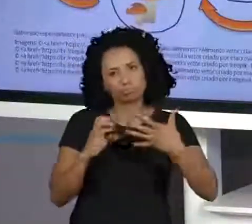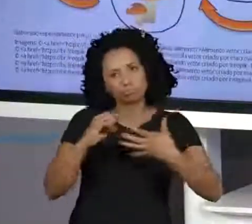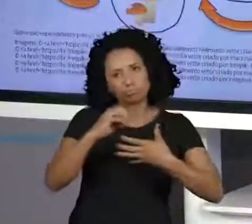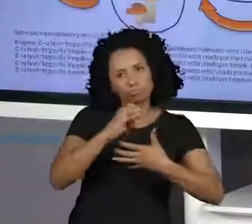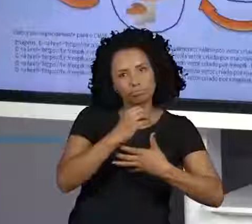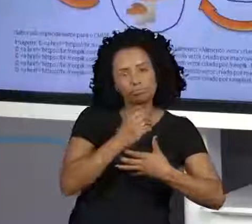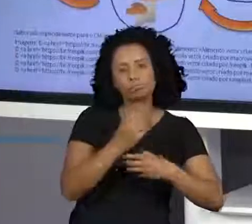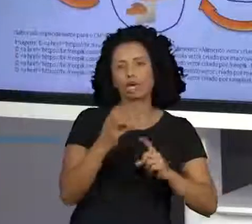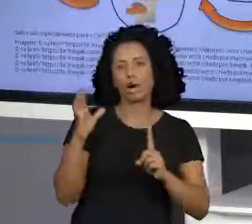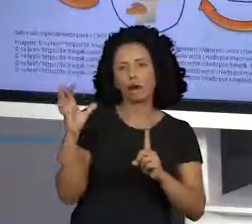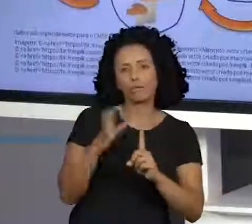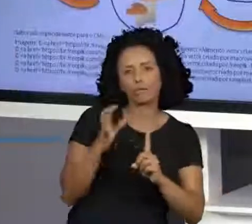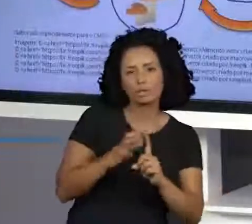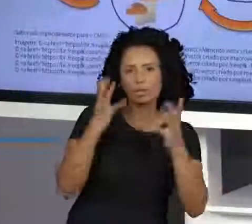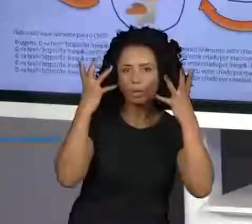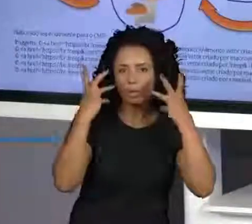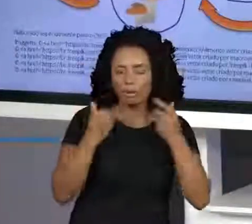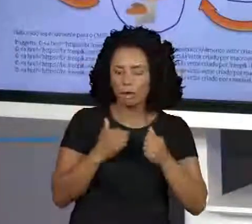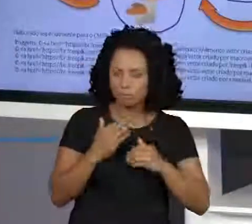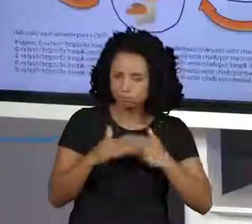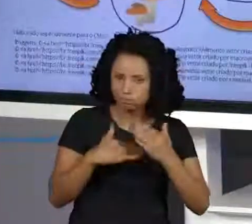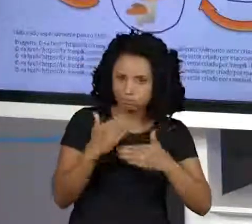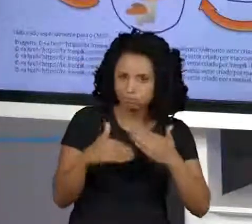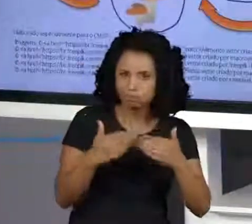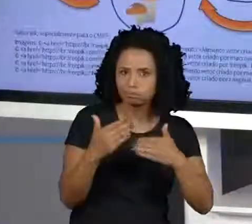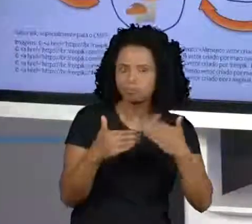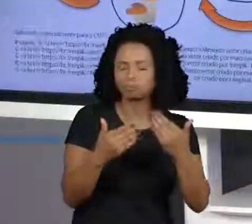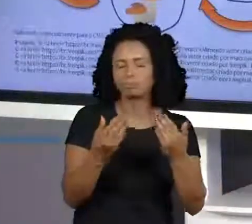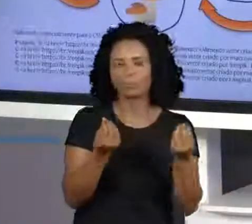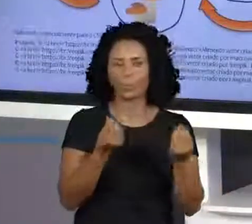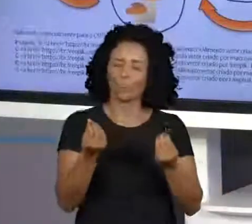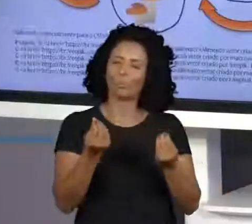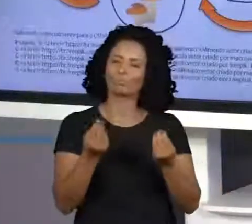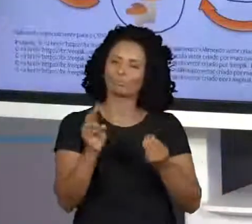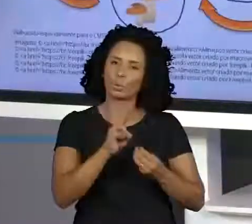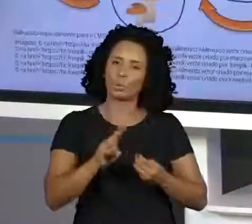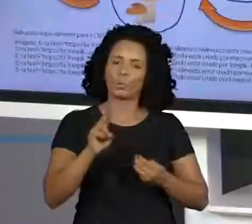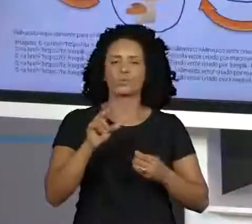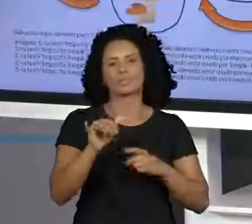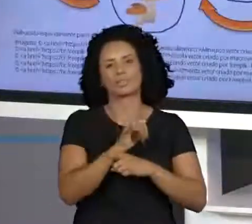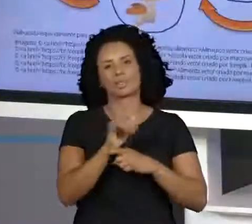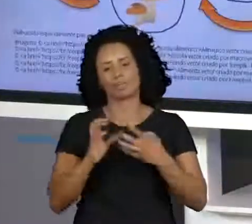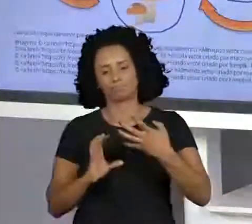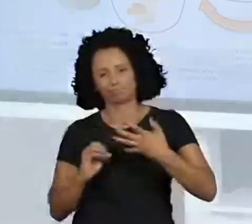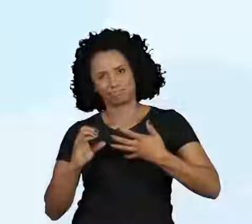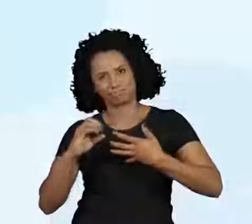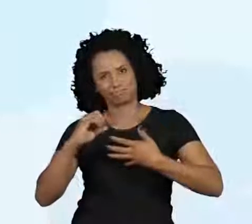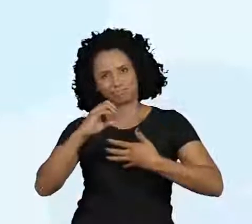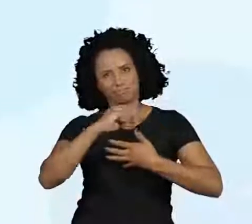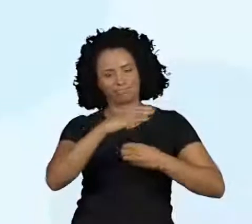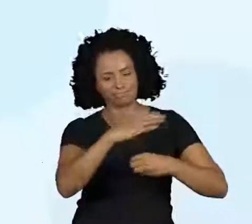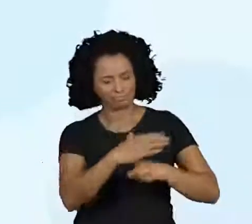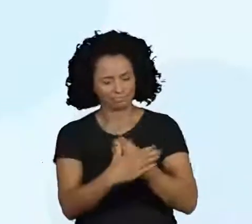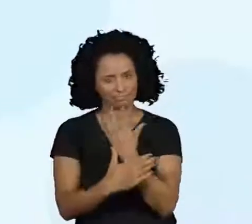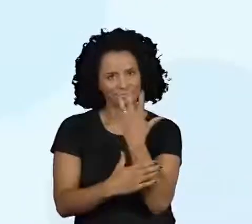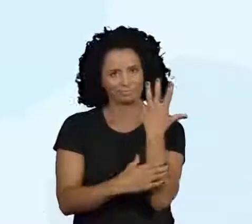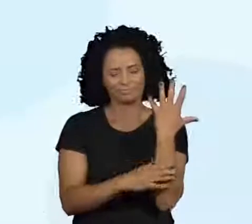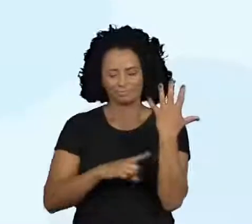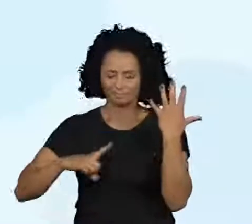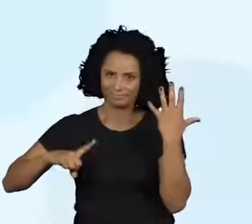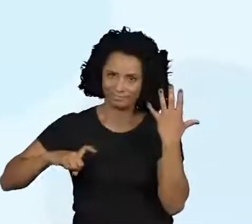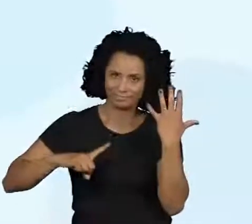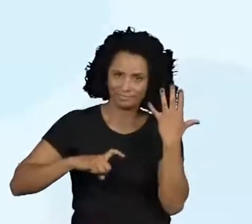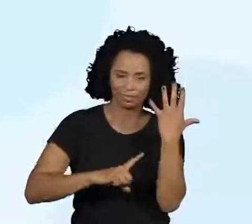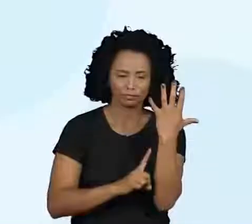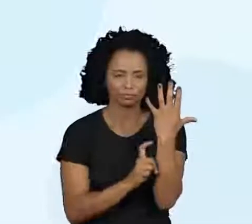energia, crescem, se desenvolvem, comendo, usando aí a cadeia alimentar. Começa com o produtor, temos o consumidor,